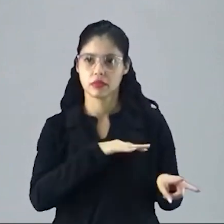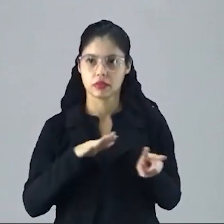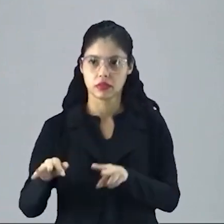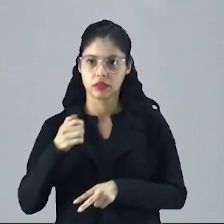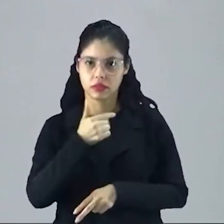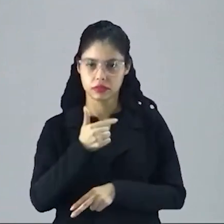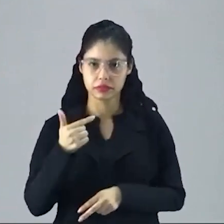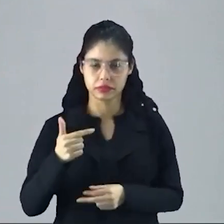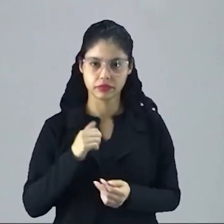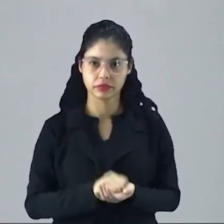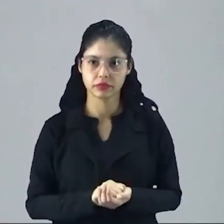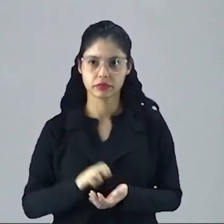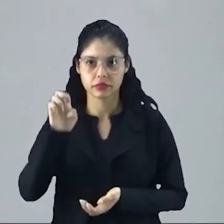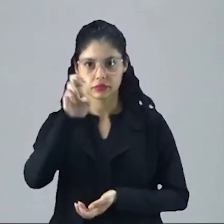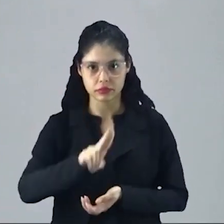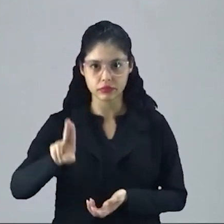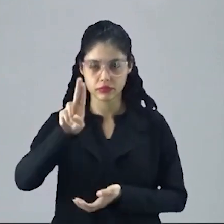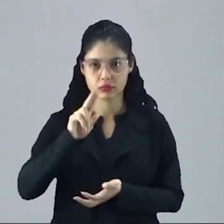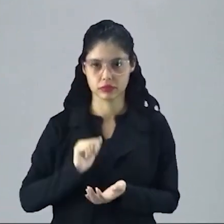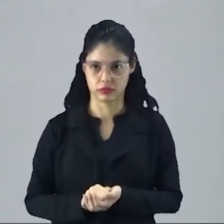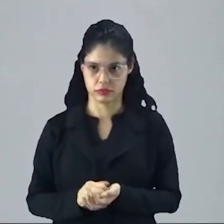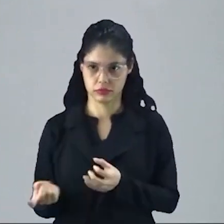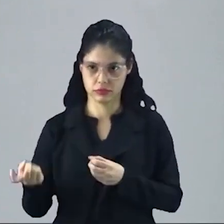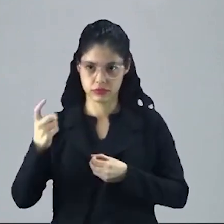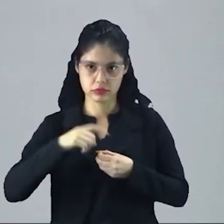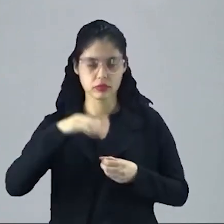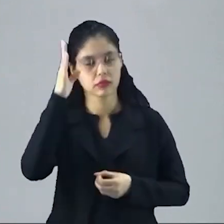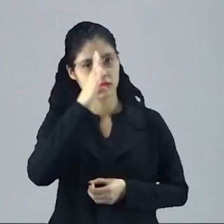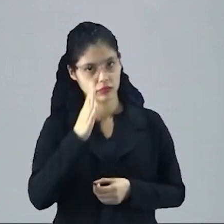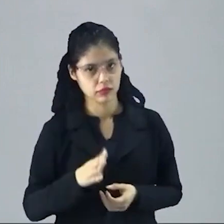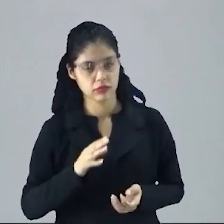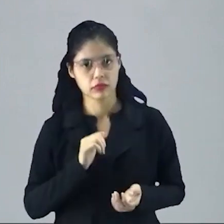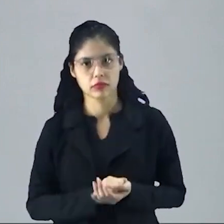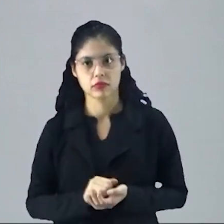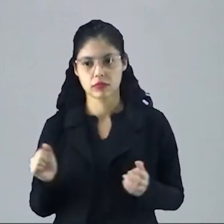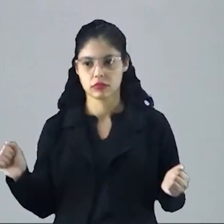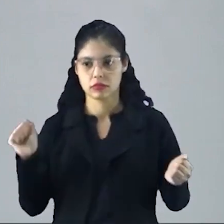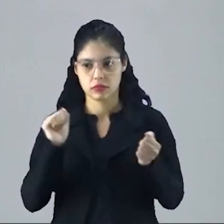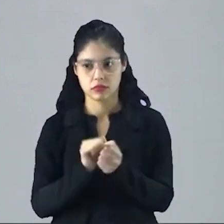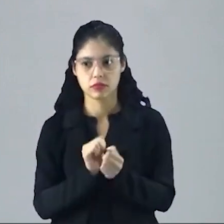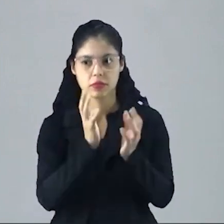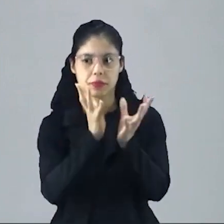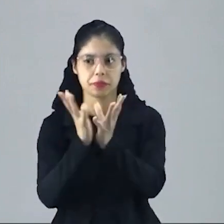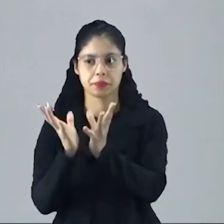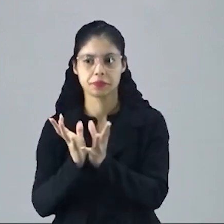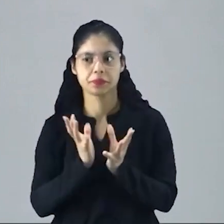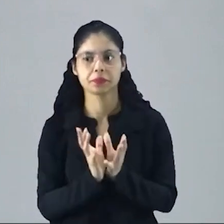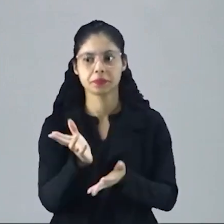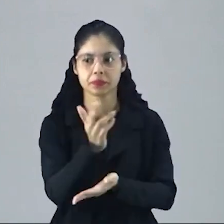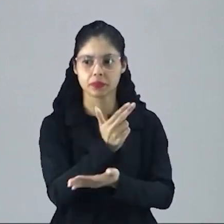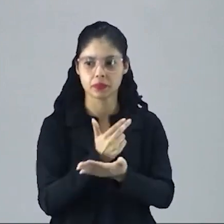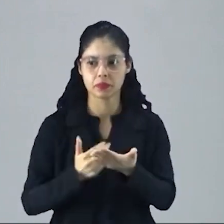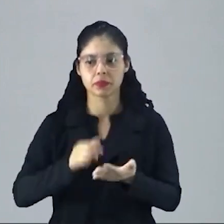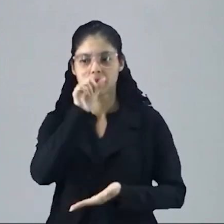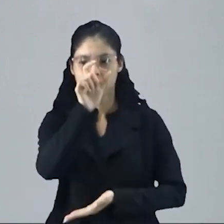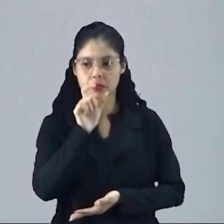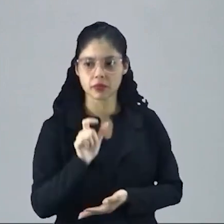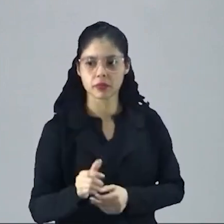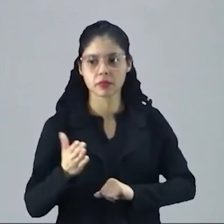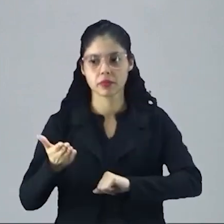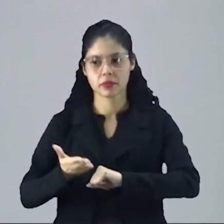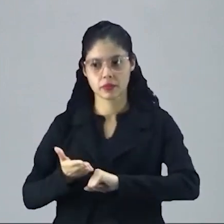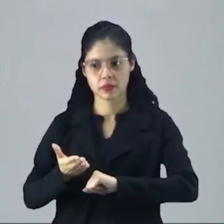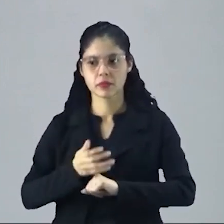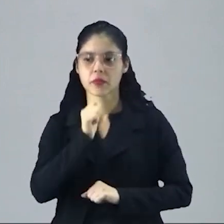semana de 22, tá? Ela estava na Europa. Só que ela volta ao Brasil, ela vai se juntar ao grupo dos artistas modernistas e